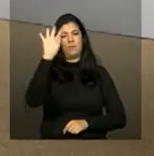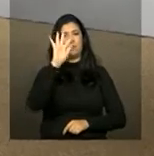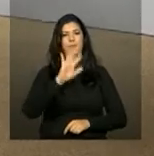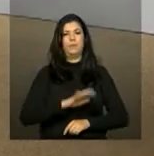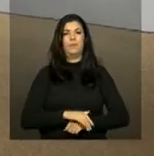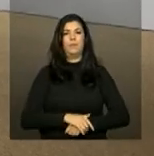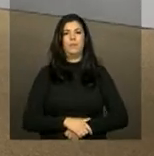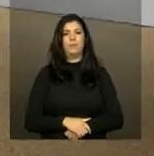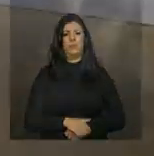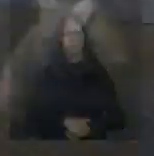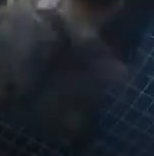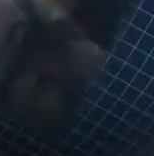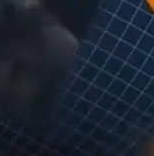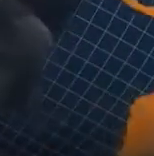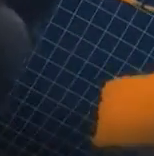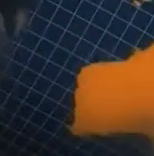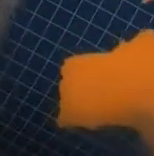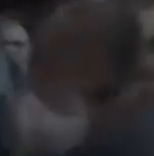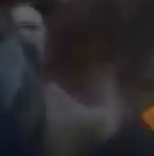governo federal e